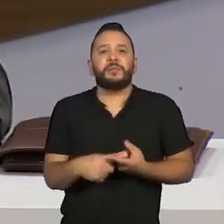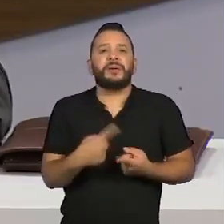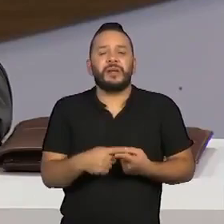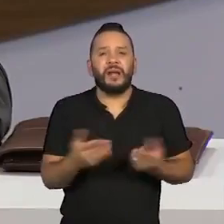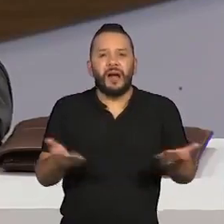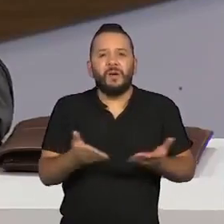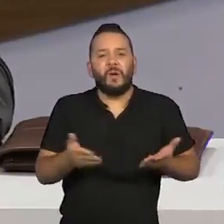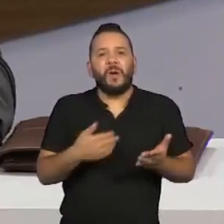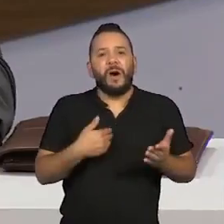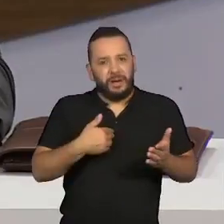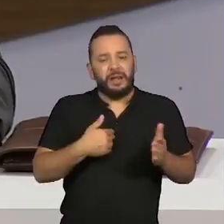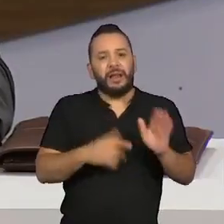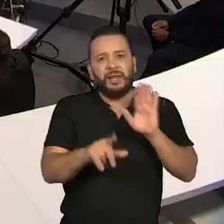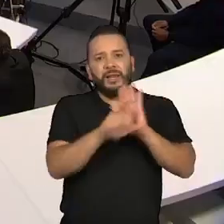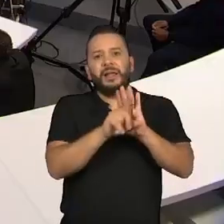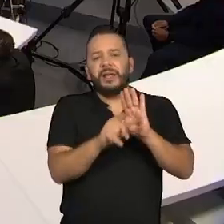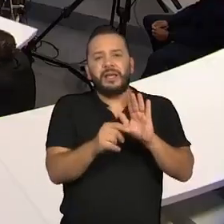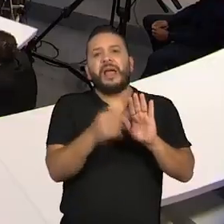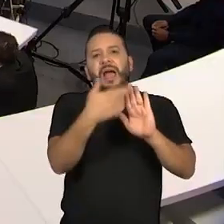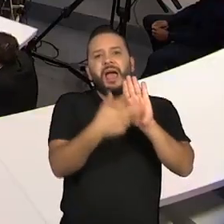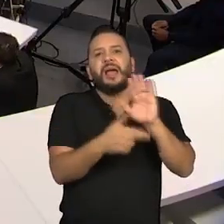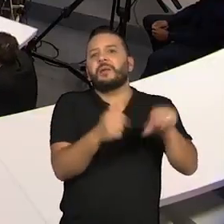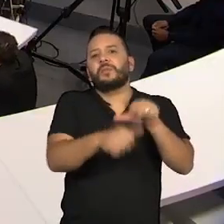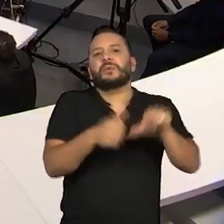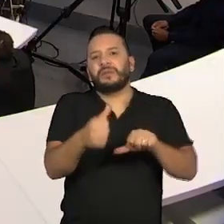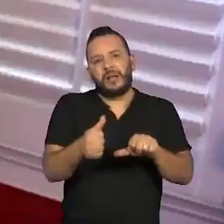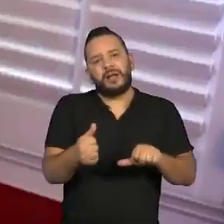conquista perene do país.